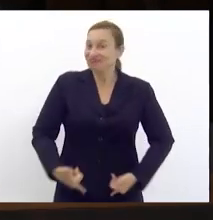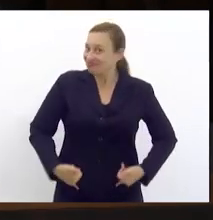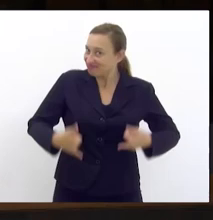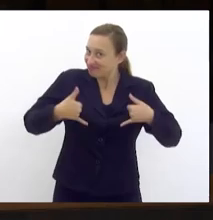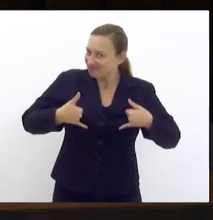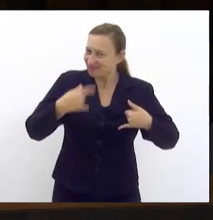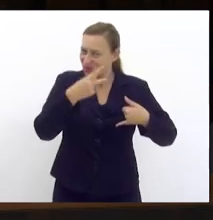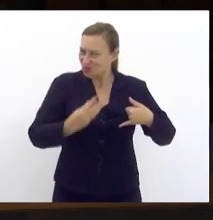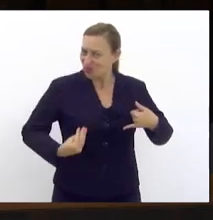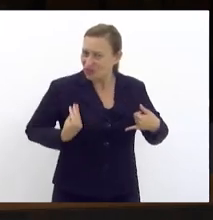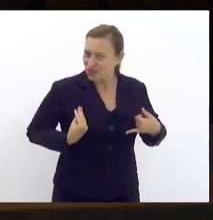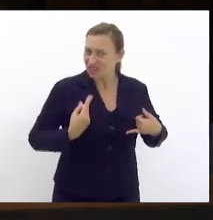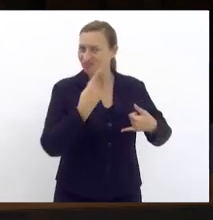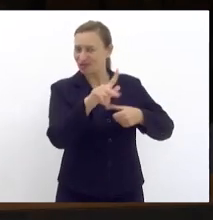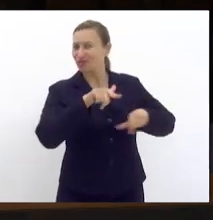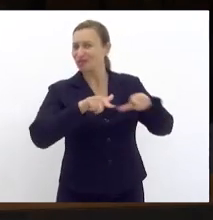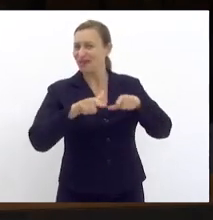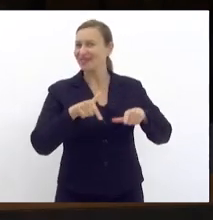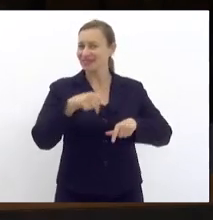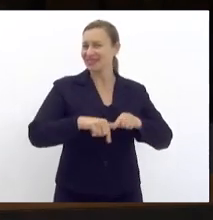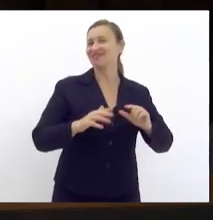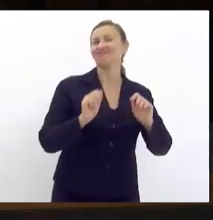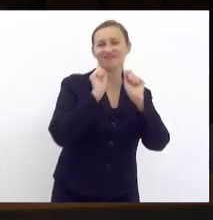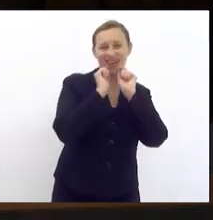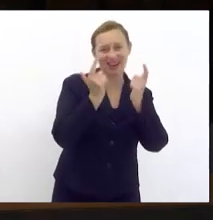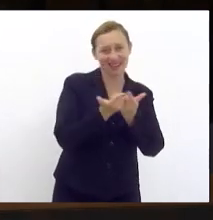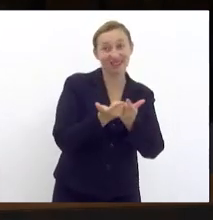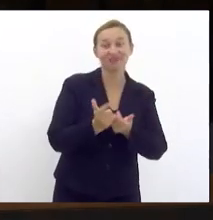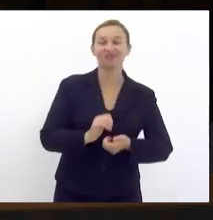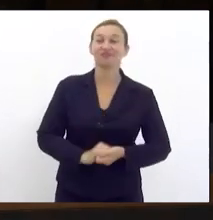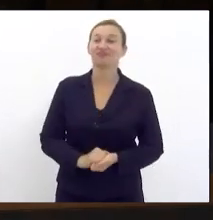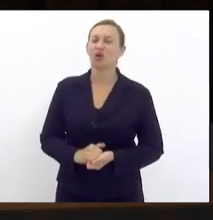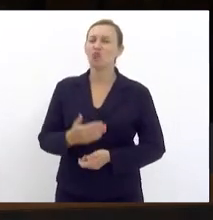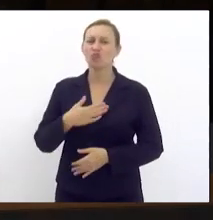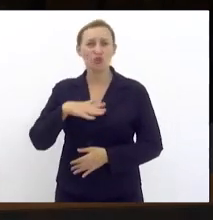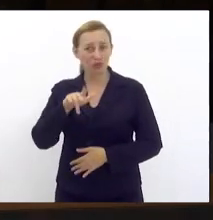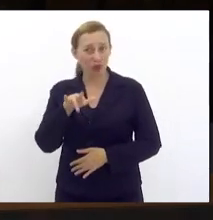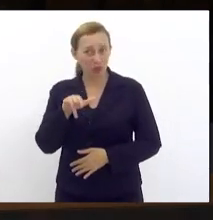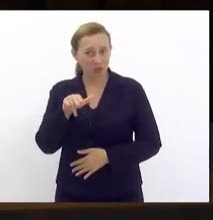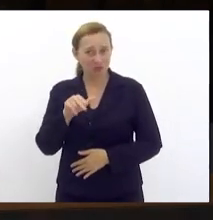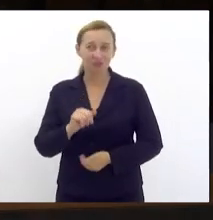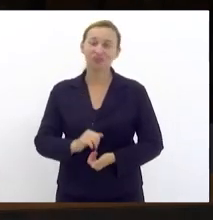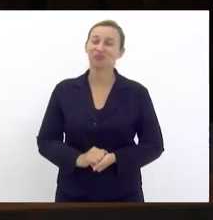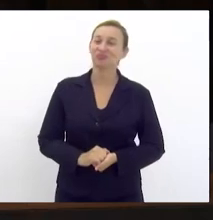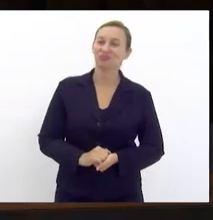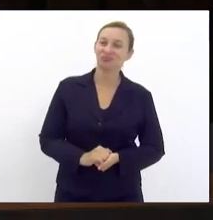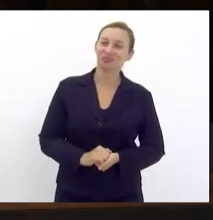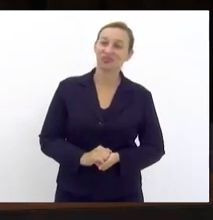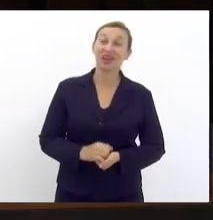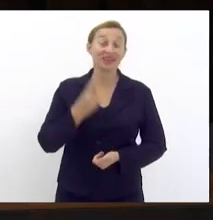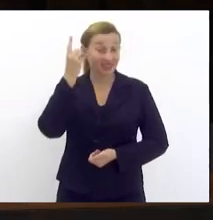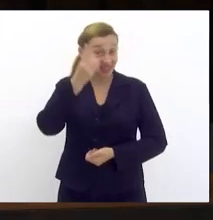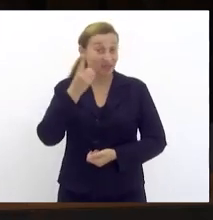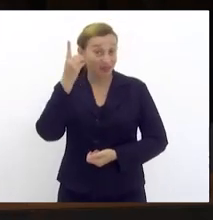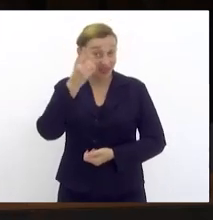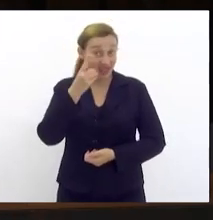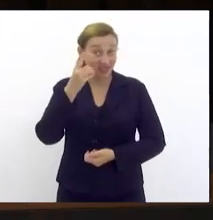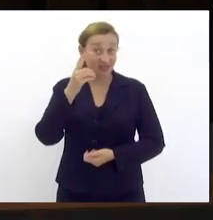com a sua presença e com o seu trabalho aqui na casa. O meu irmão, né, o deputado